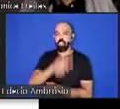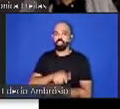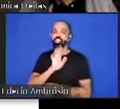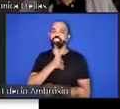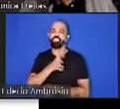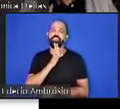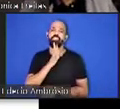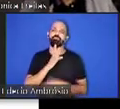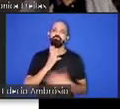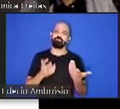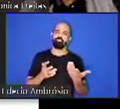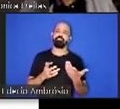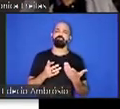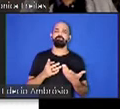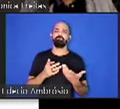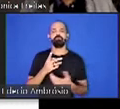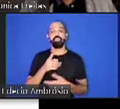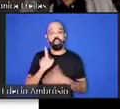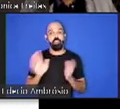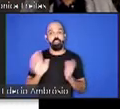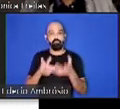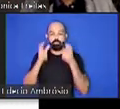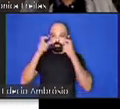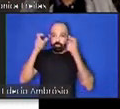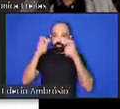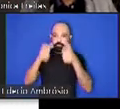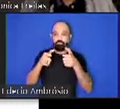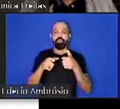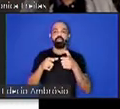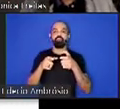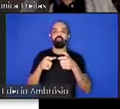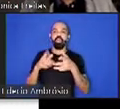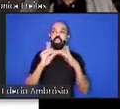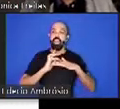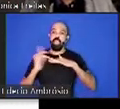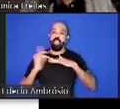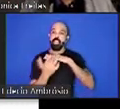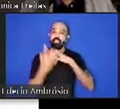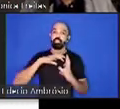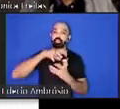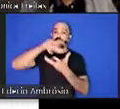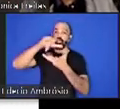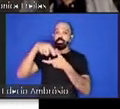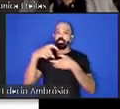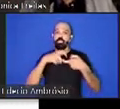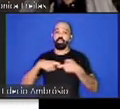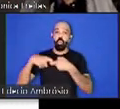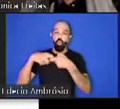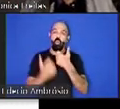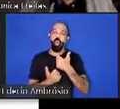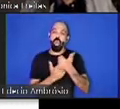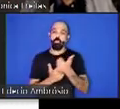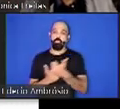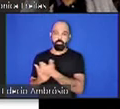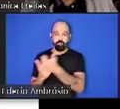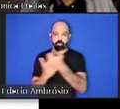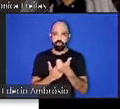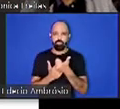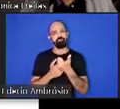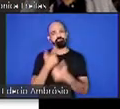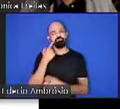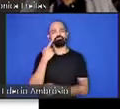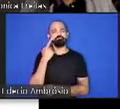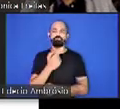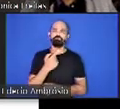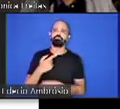Então, ela preza por uma rede internacional de colaborativa, né, e a gente vai ver que, ao longo